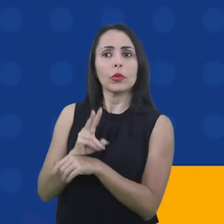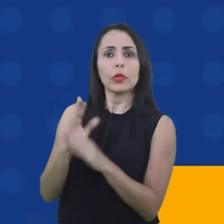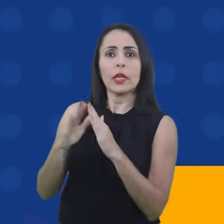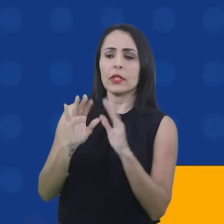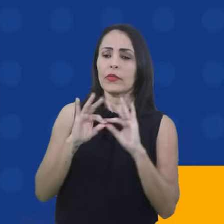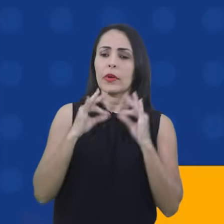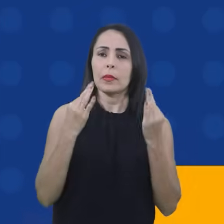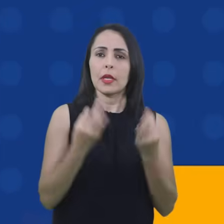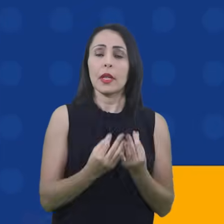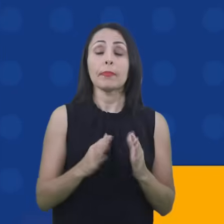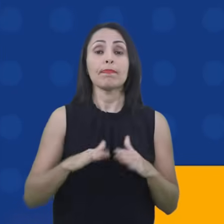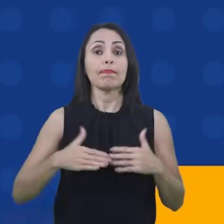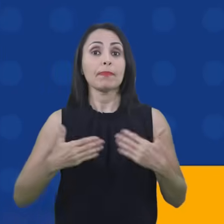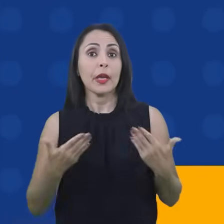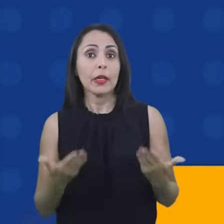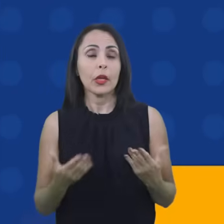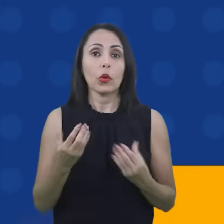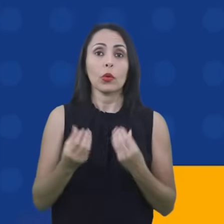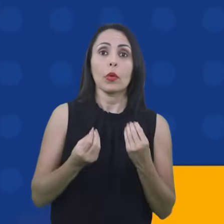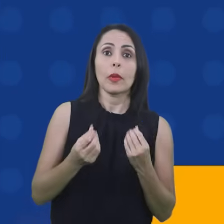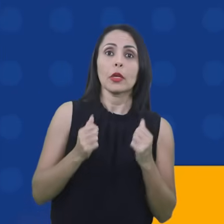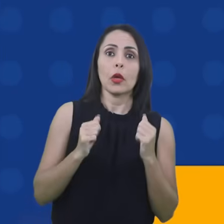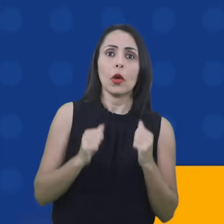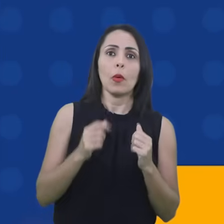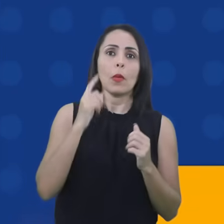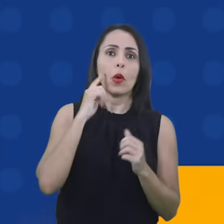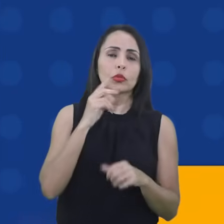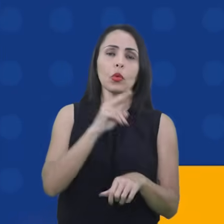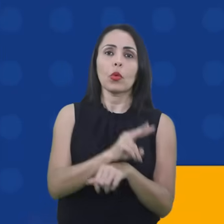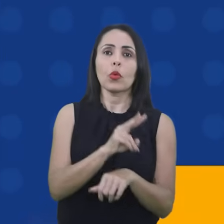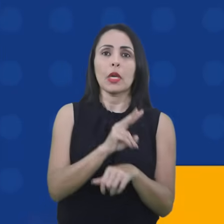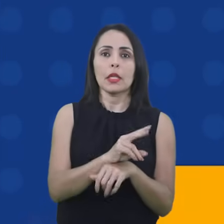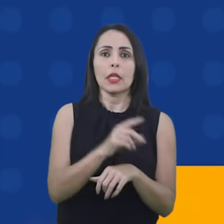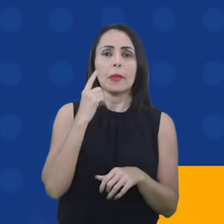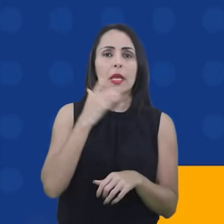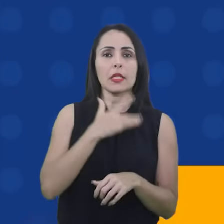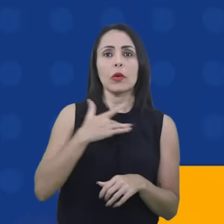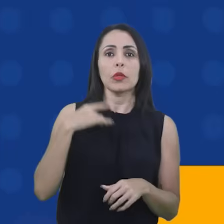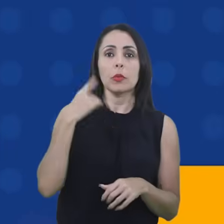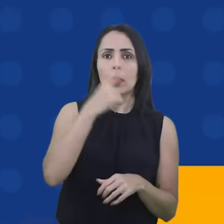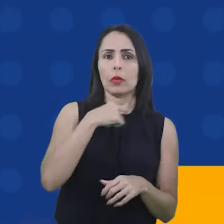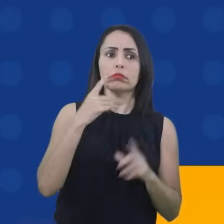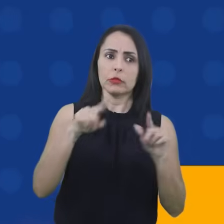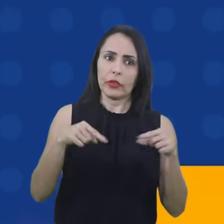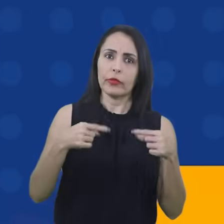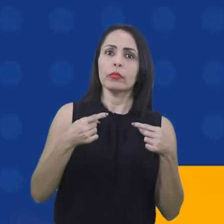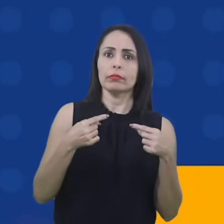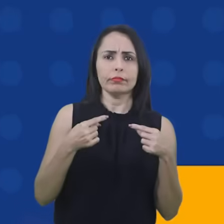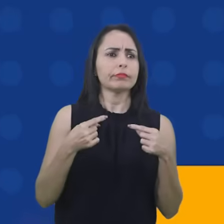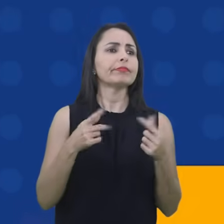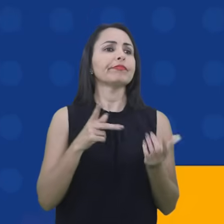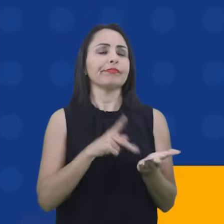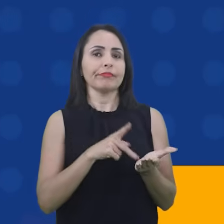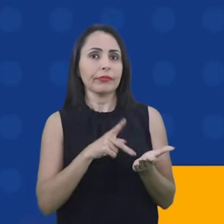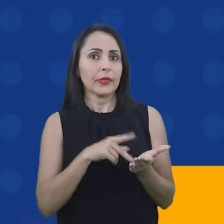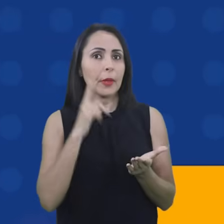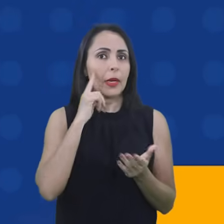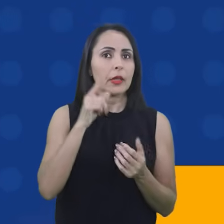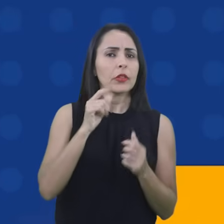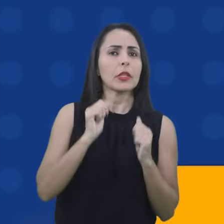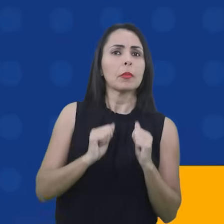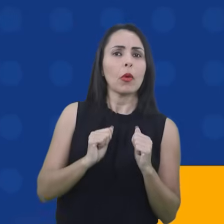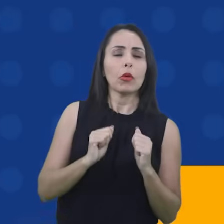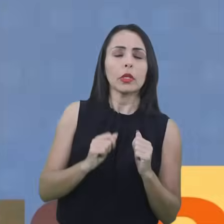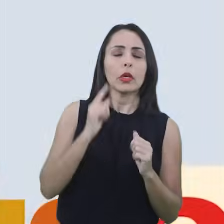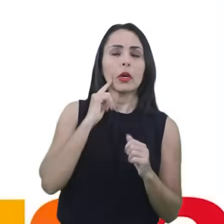e da família. E aí, como posso cuidar da minha saúde bucal? É um desafio, não é verdade? Para que a gente possa